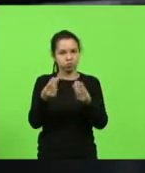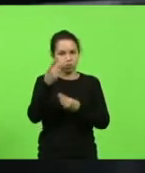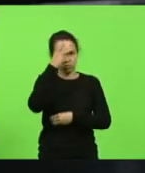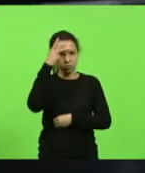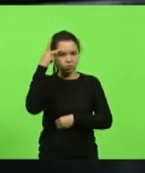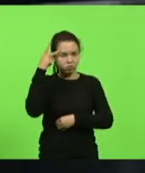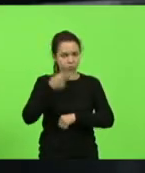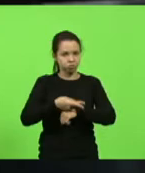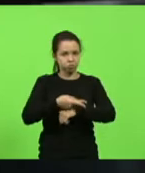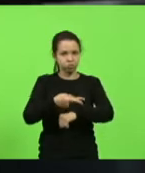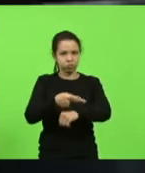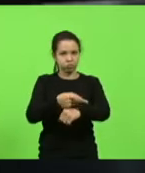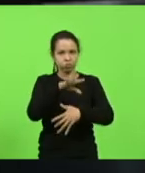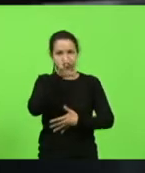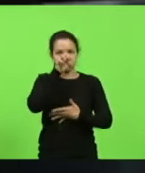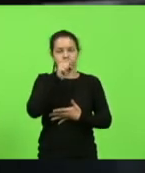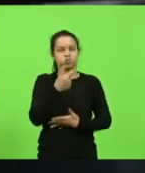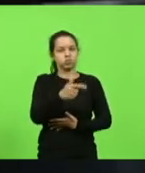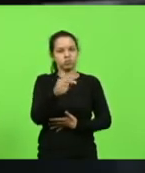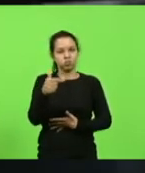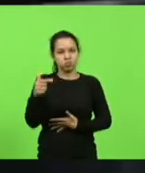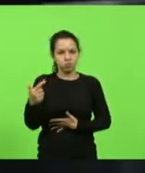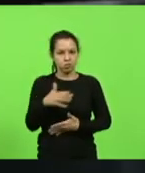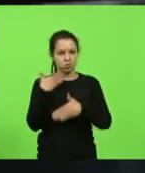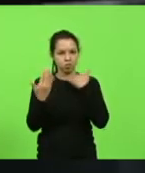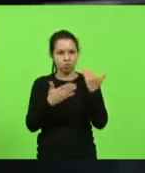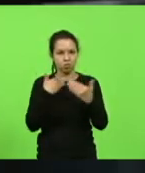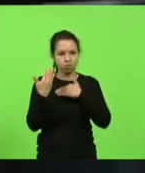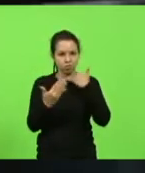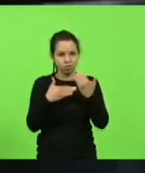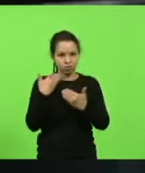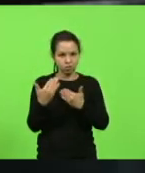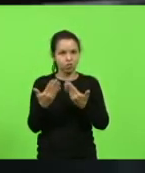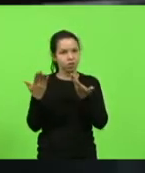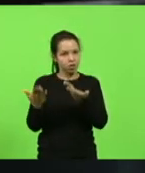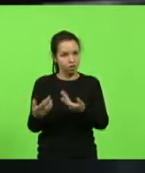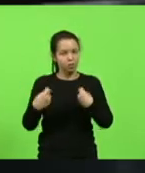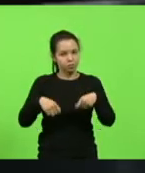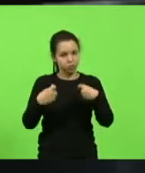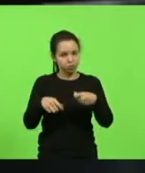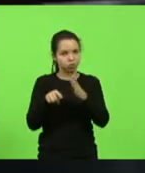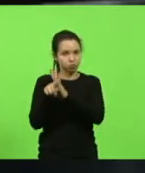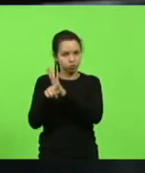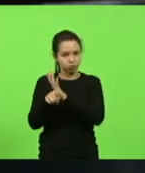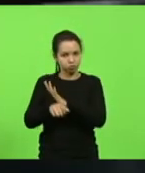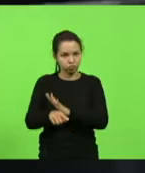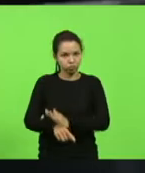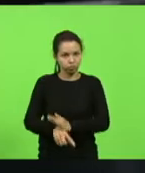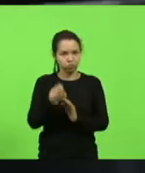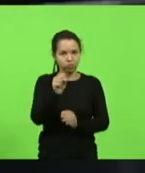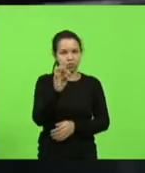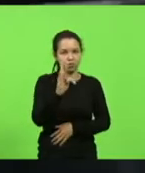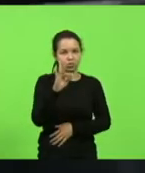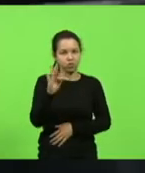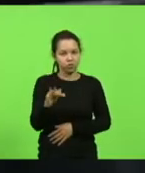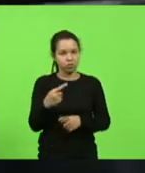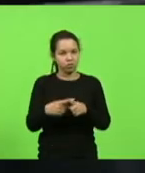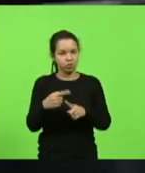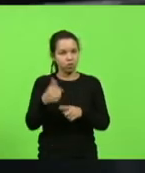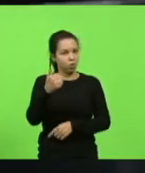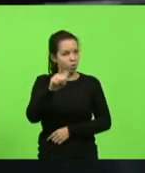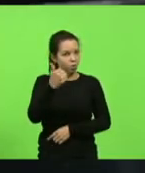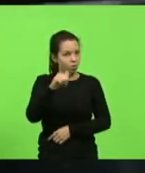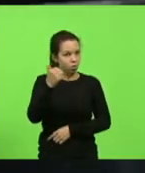asfixiados. Pazuello passou a ser investigado com autorização do STF, porque pelo menos 11 indícios apontam que ele